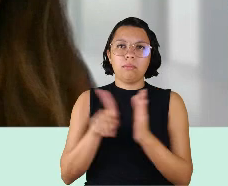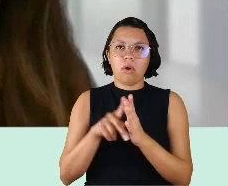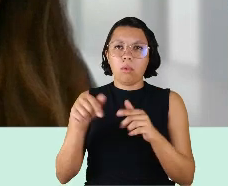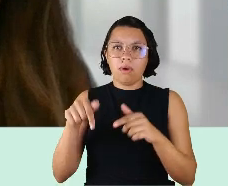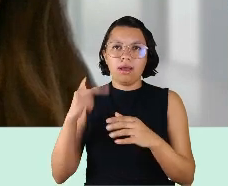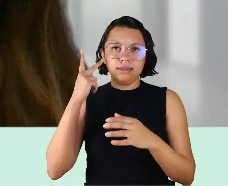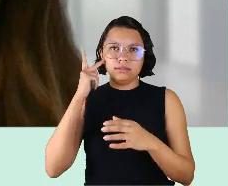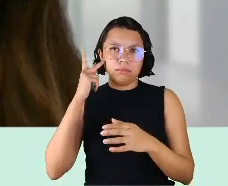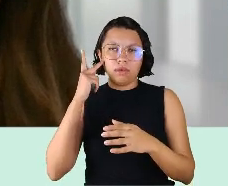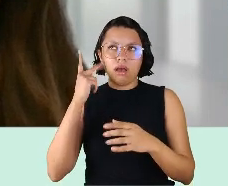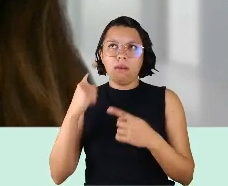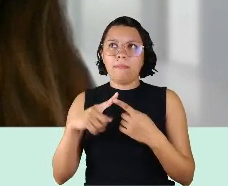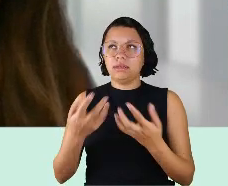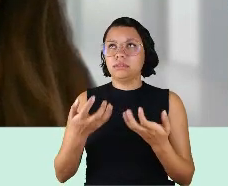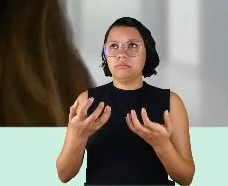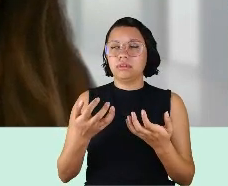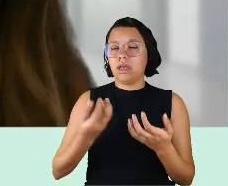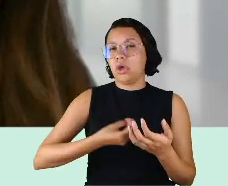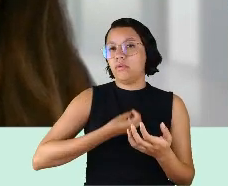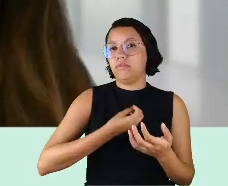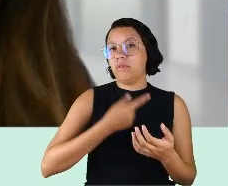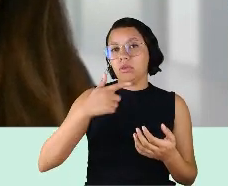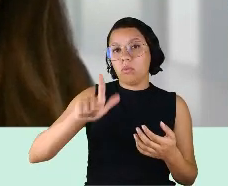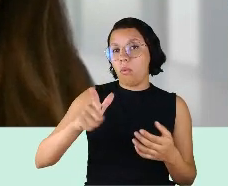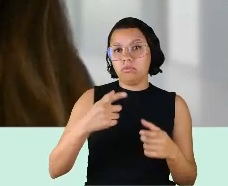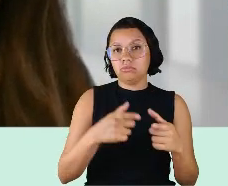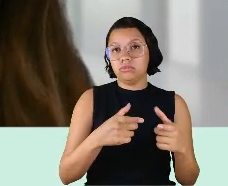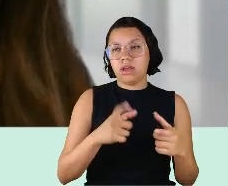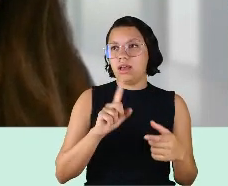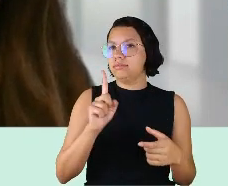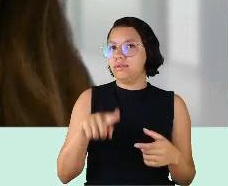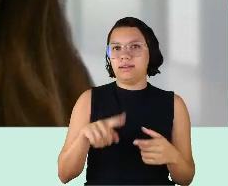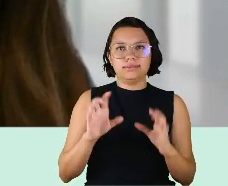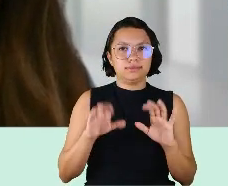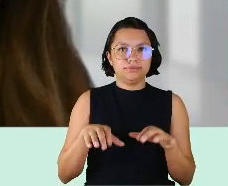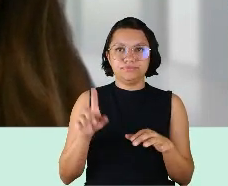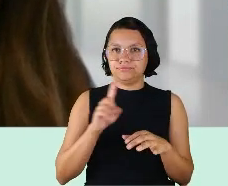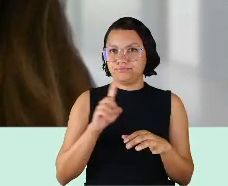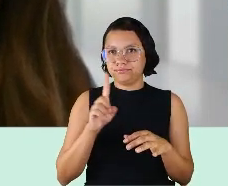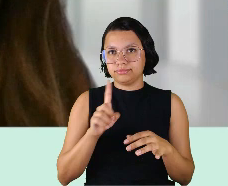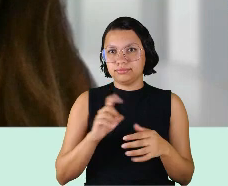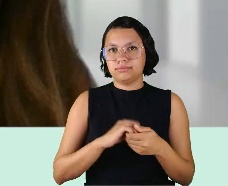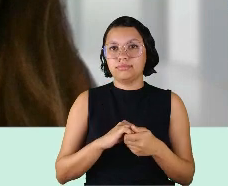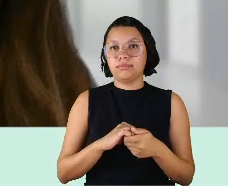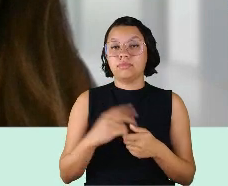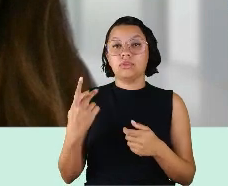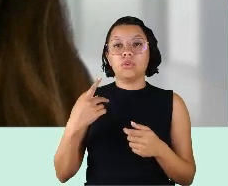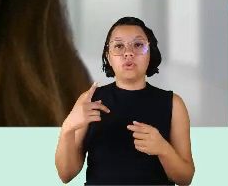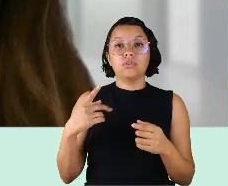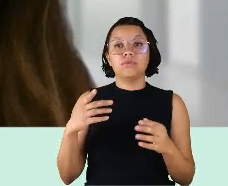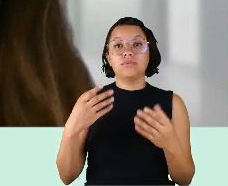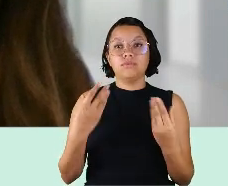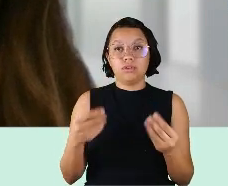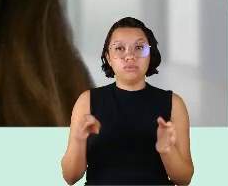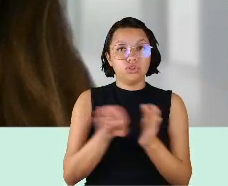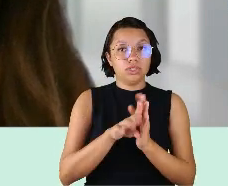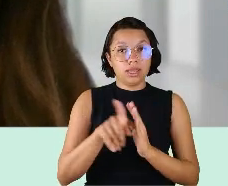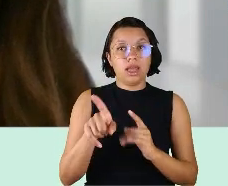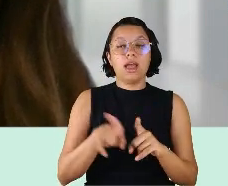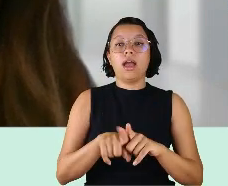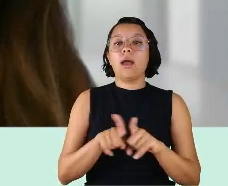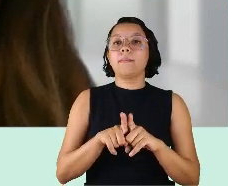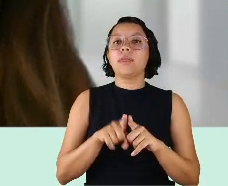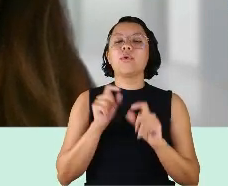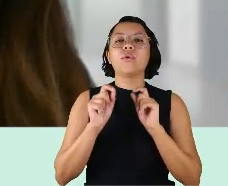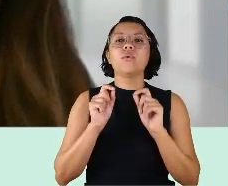morar em tal lugar. Não é assim. Mas não. Nós vamos chegar lá também. Qual